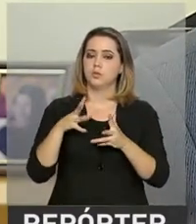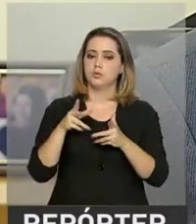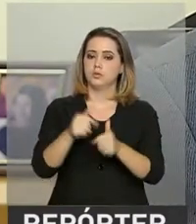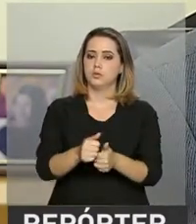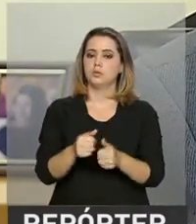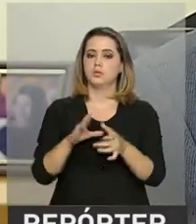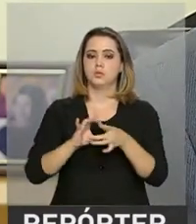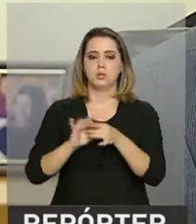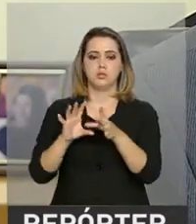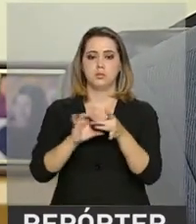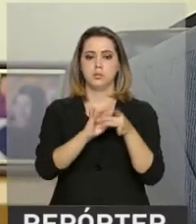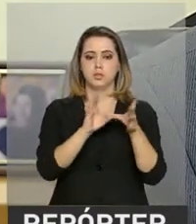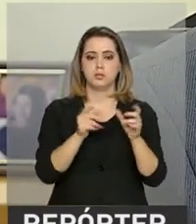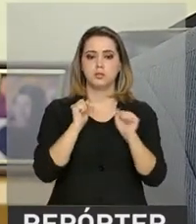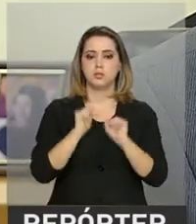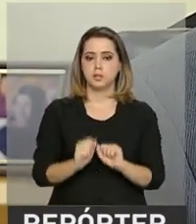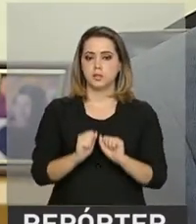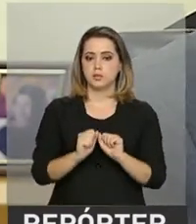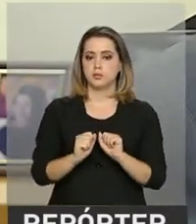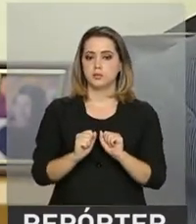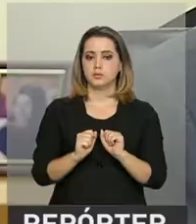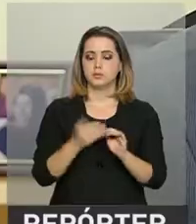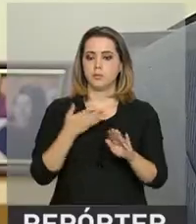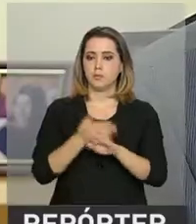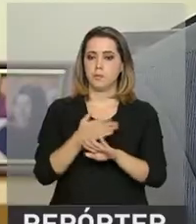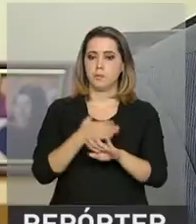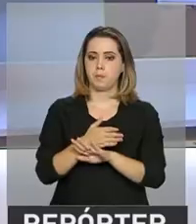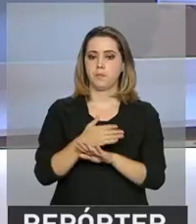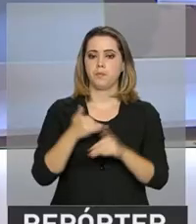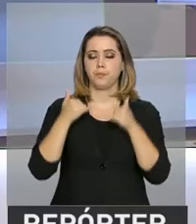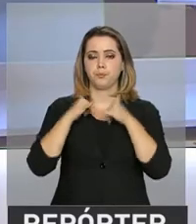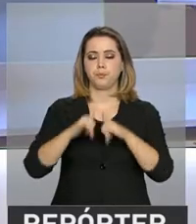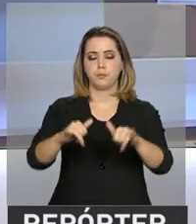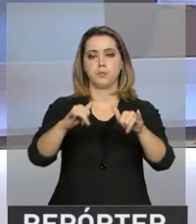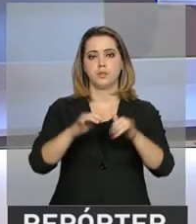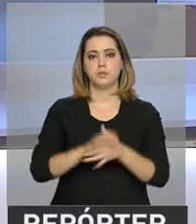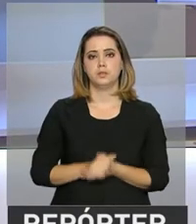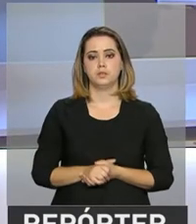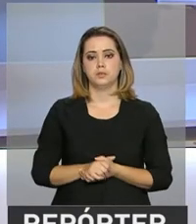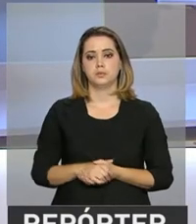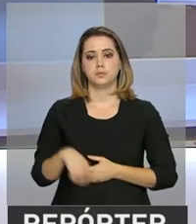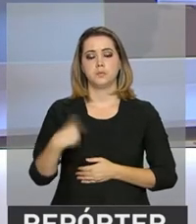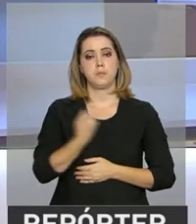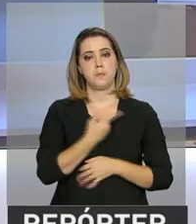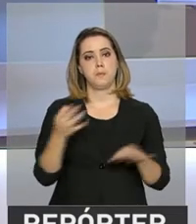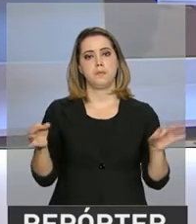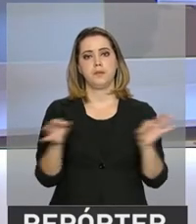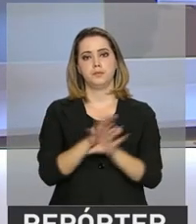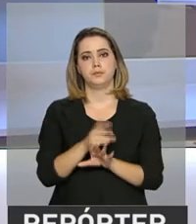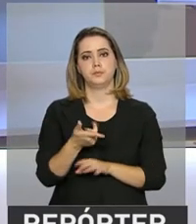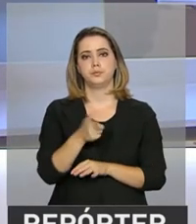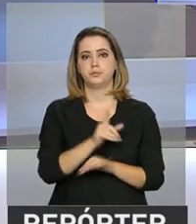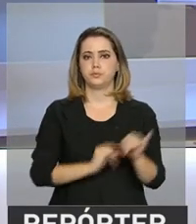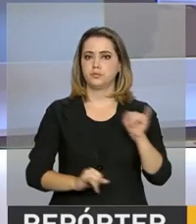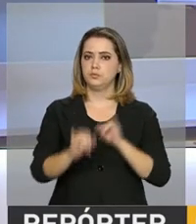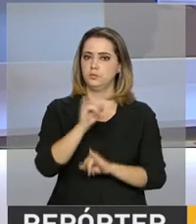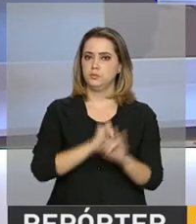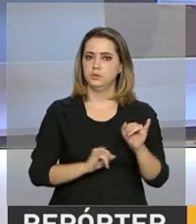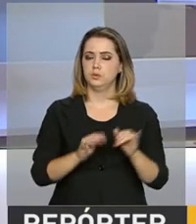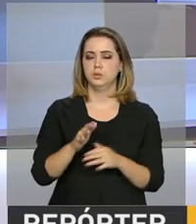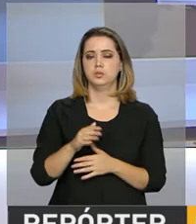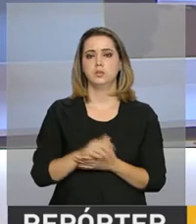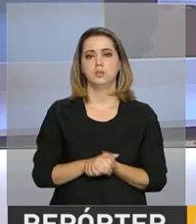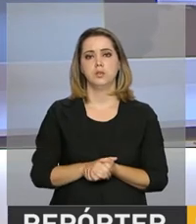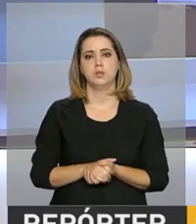essas autorizações e viabilizar o processo de acesso à rede. Nós ficamos por aqui, podemos voltar a qualquer momento com